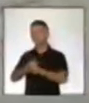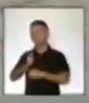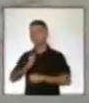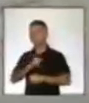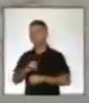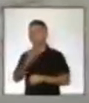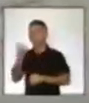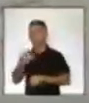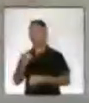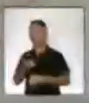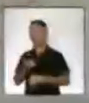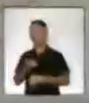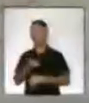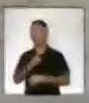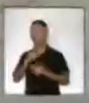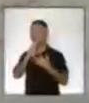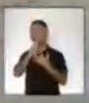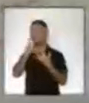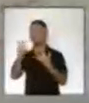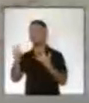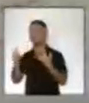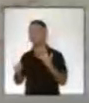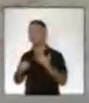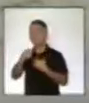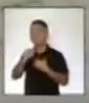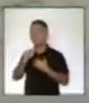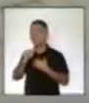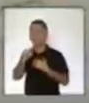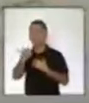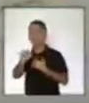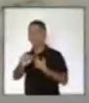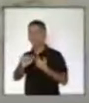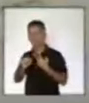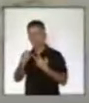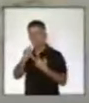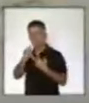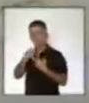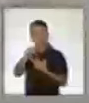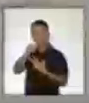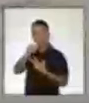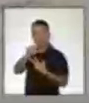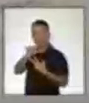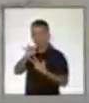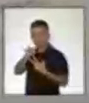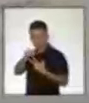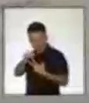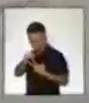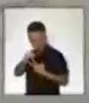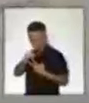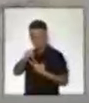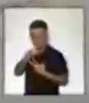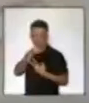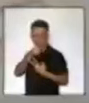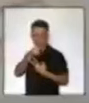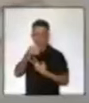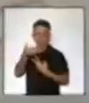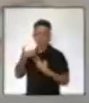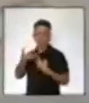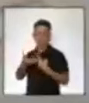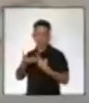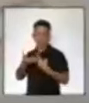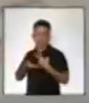acho que a Suri Franco perguntou. Basicamente, existem três tipos de magmas. Os magmas que vão gerar o basalto clássicos, que aí é o que a gente